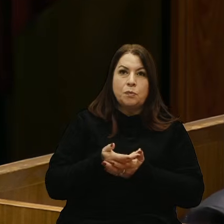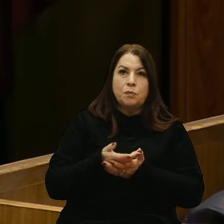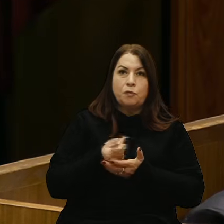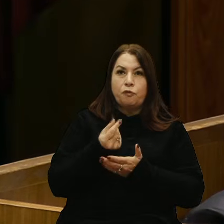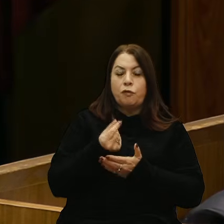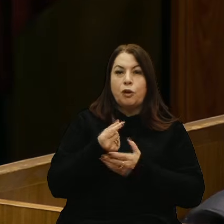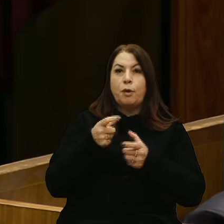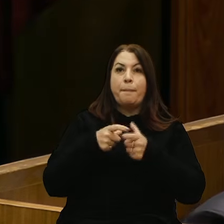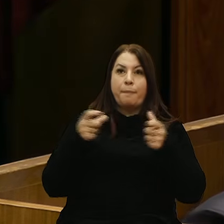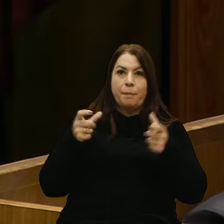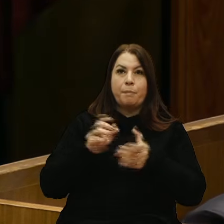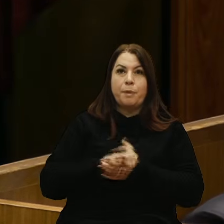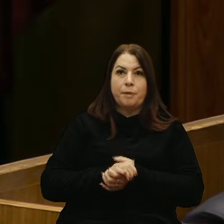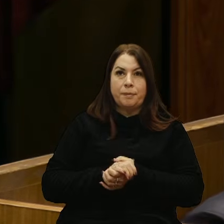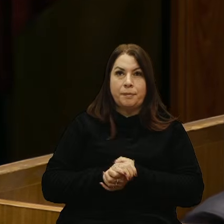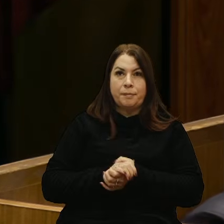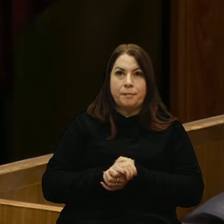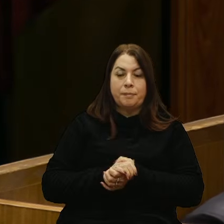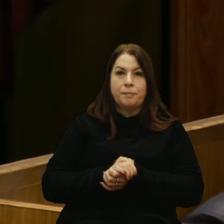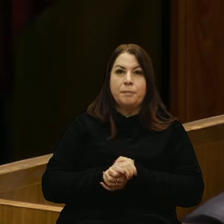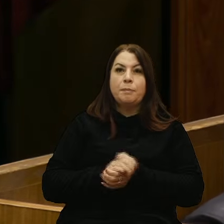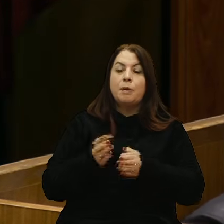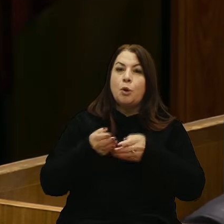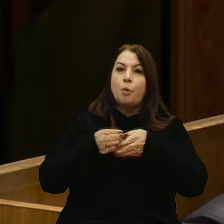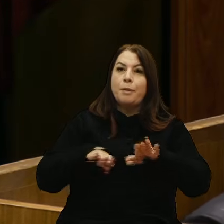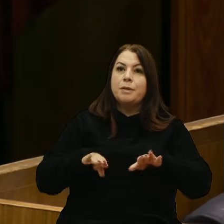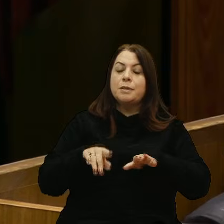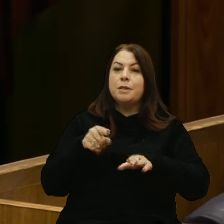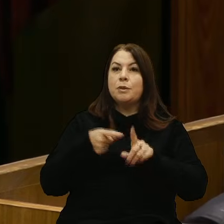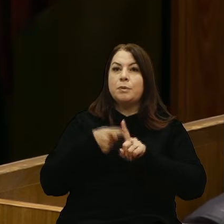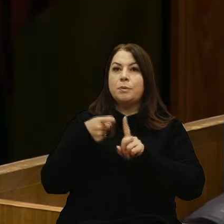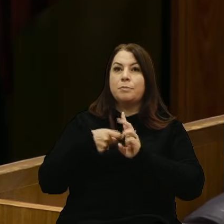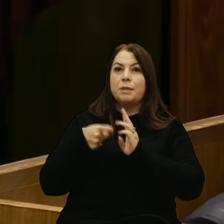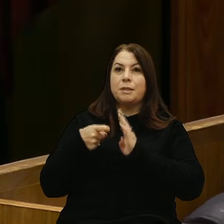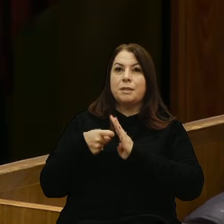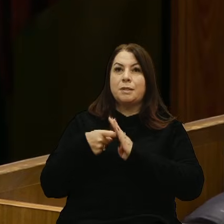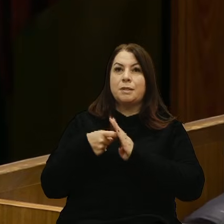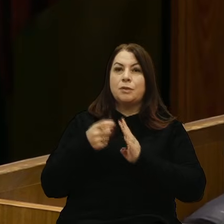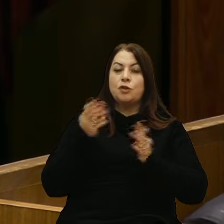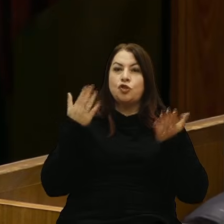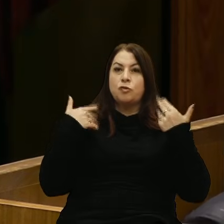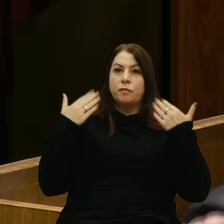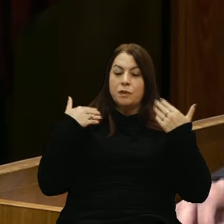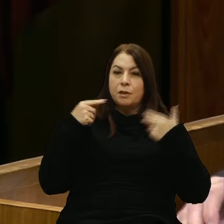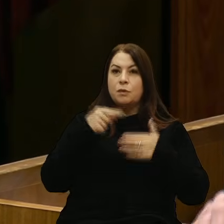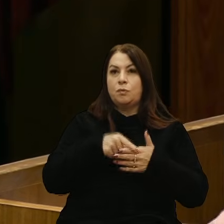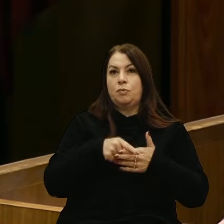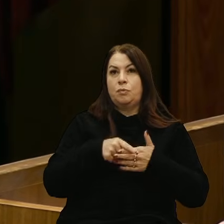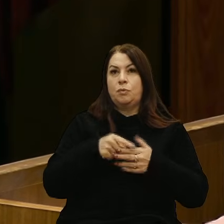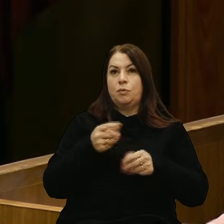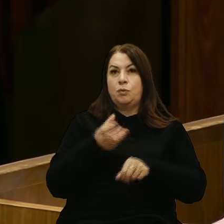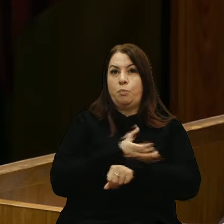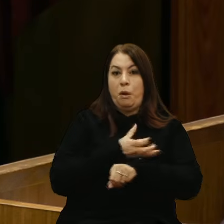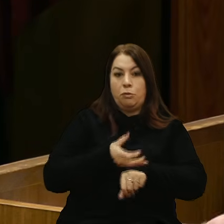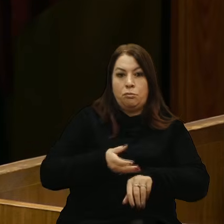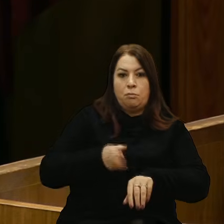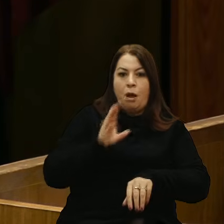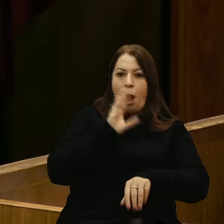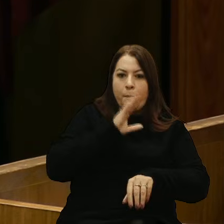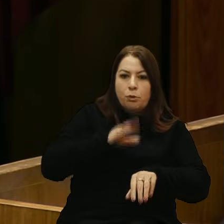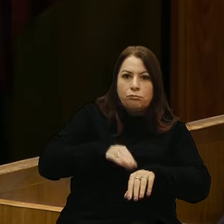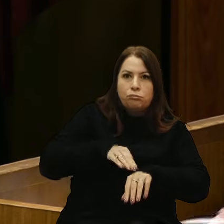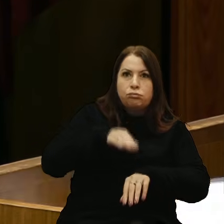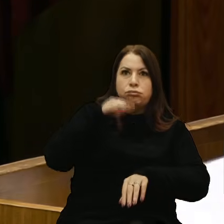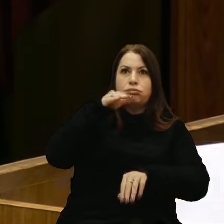valor maior. Para quê? Para compensar os meses de verão, onde o mato cresce mais e a